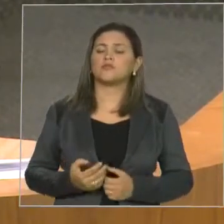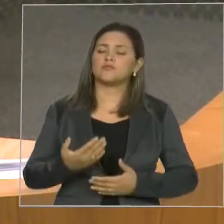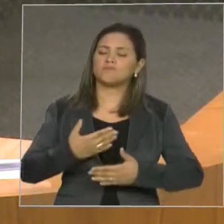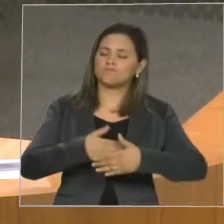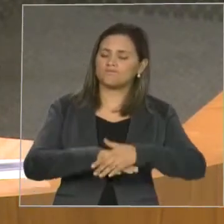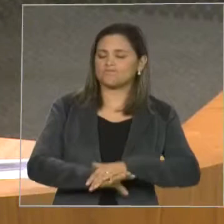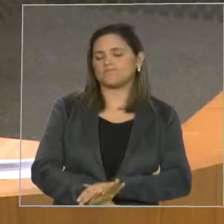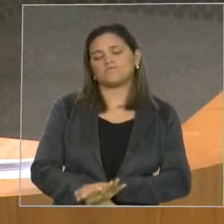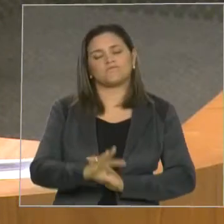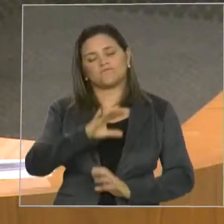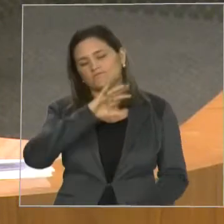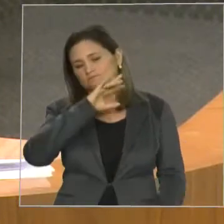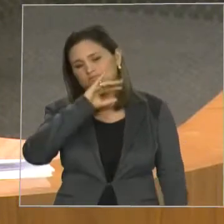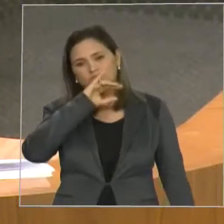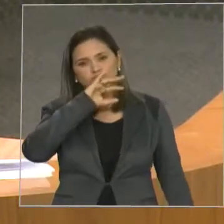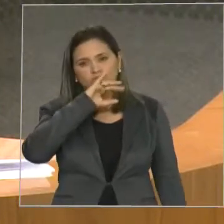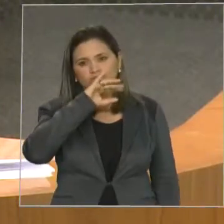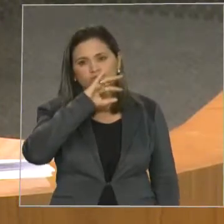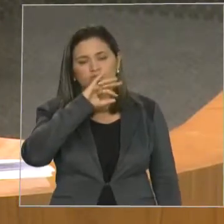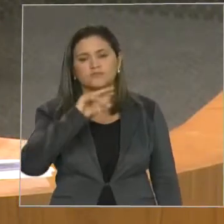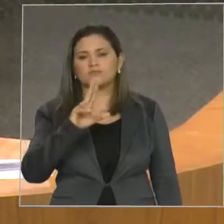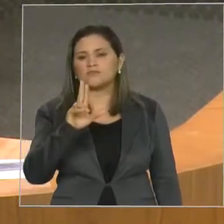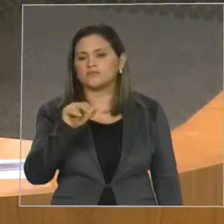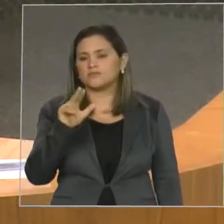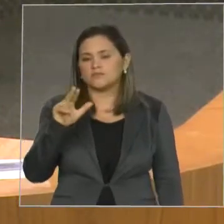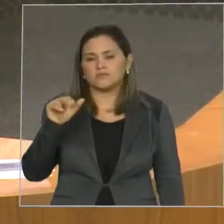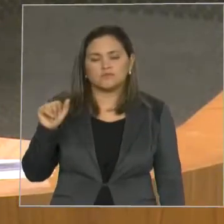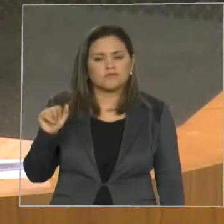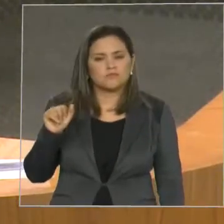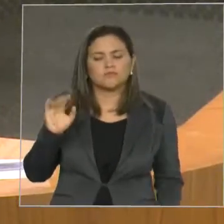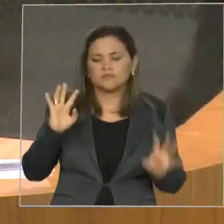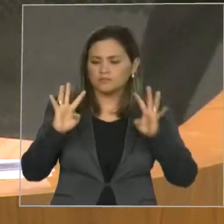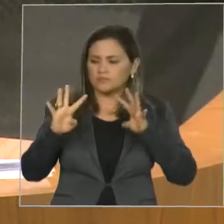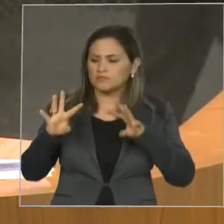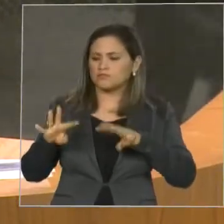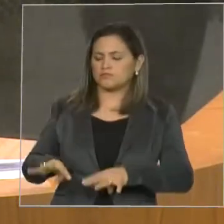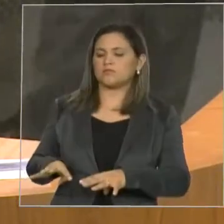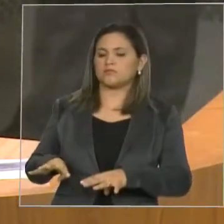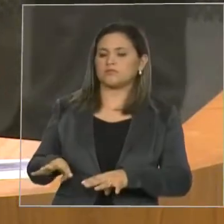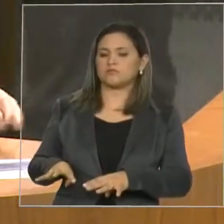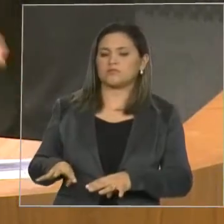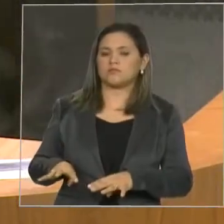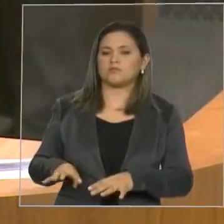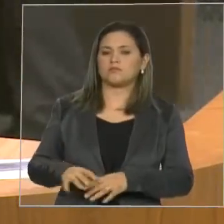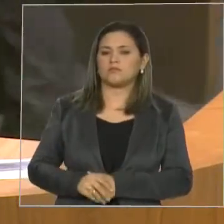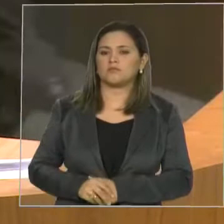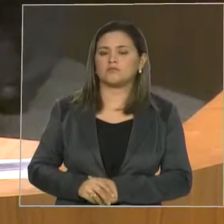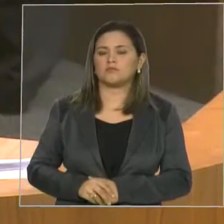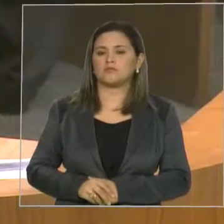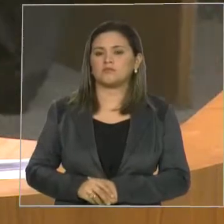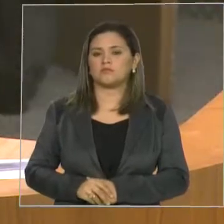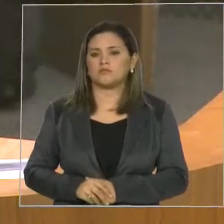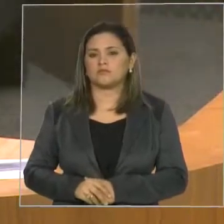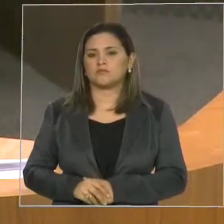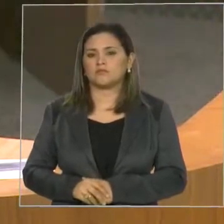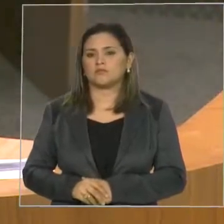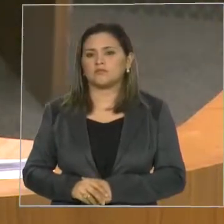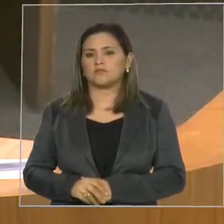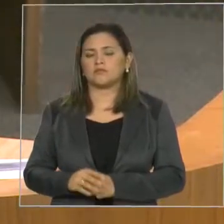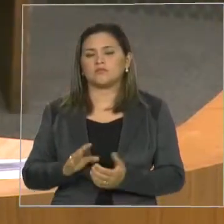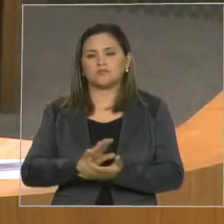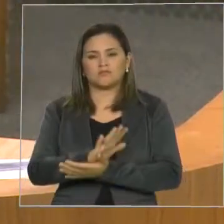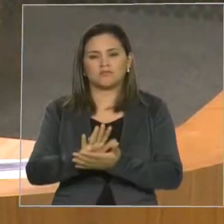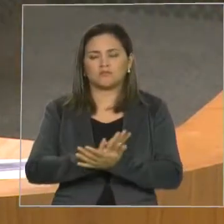hábito de nunca dar ouvido ou considerar nada